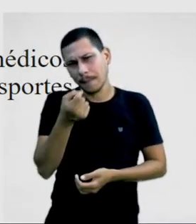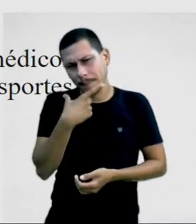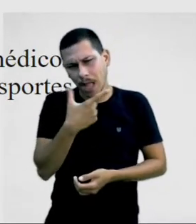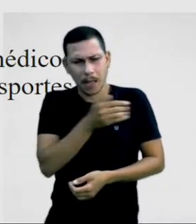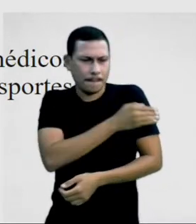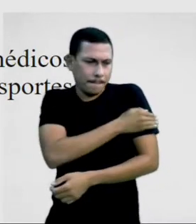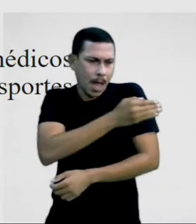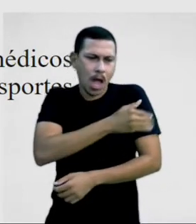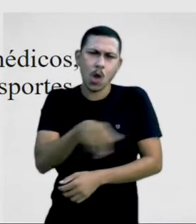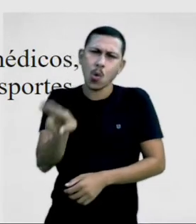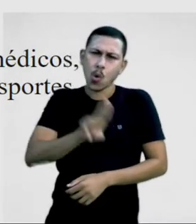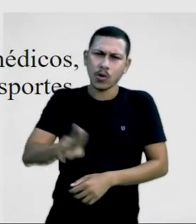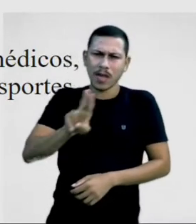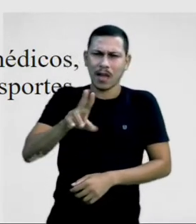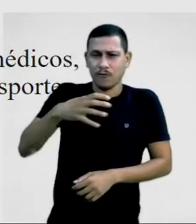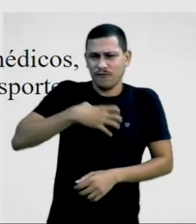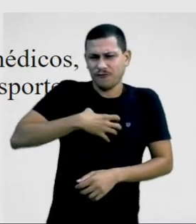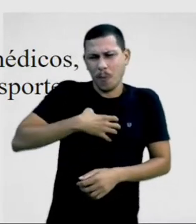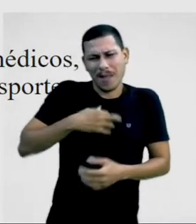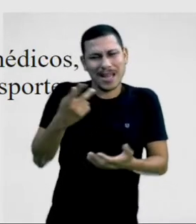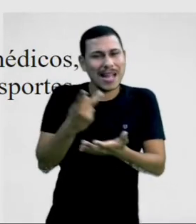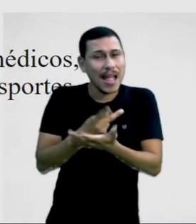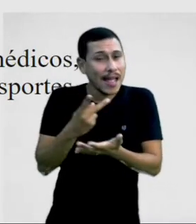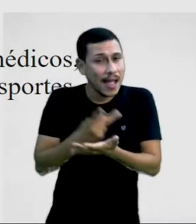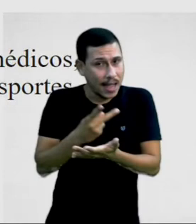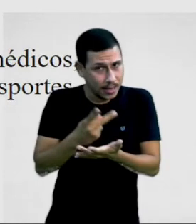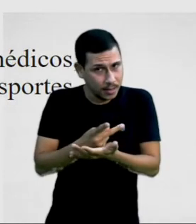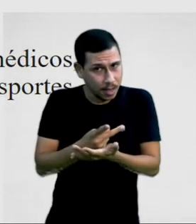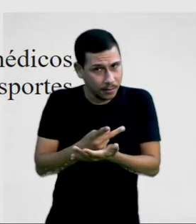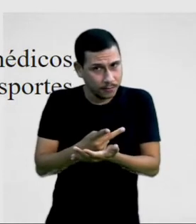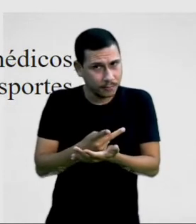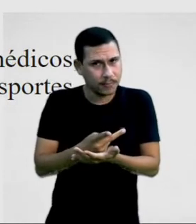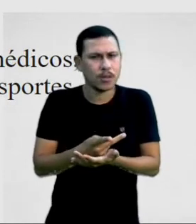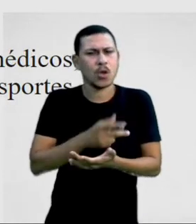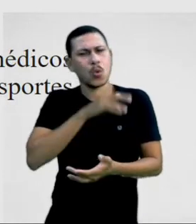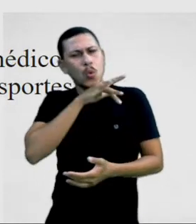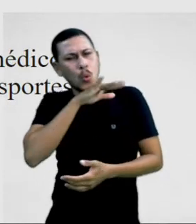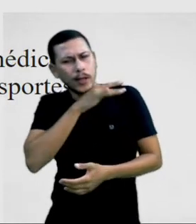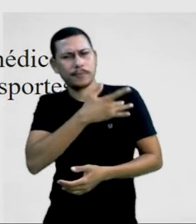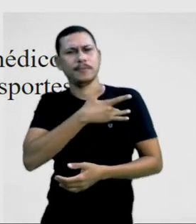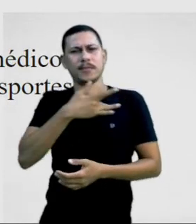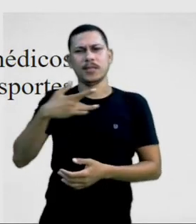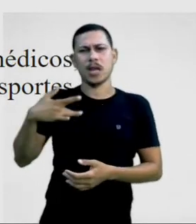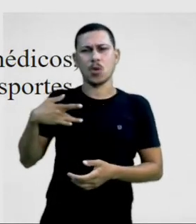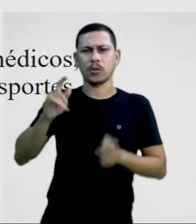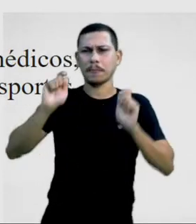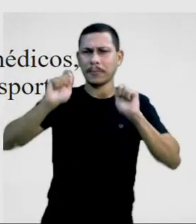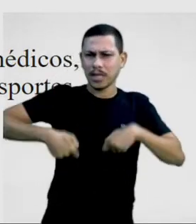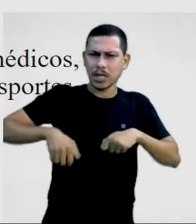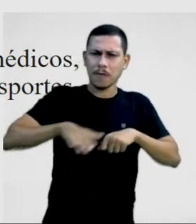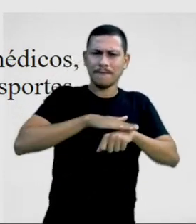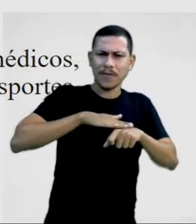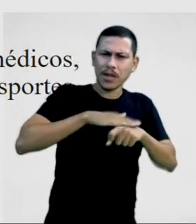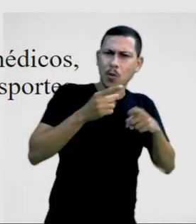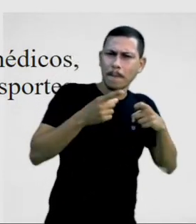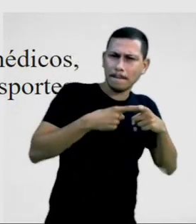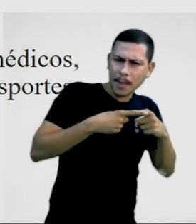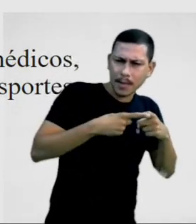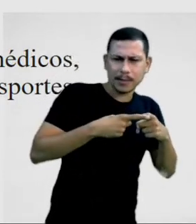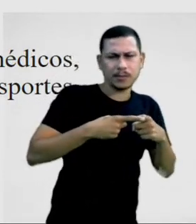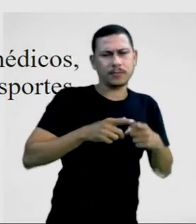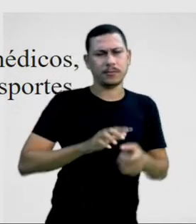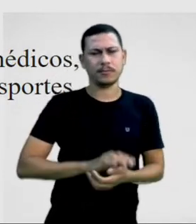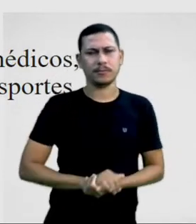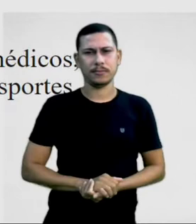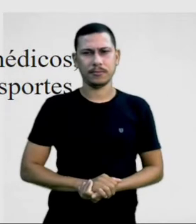se utilizados da maneira incorreta e se utilizados sem a devida orientação, podem gerar problemas médicos,